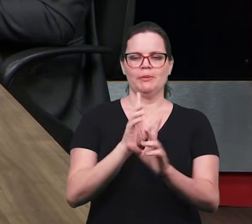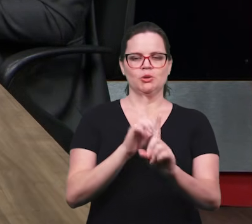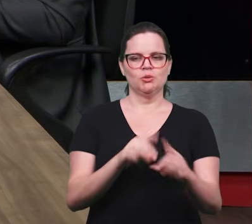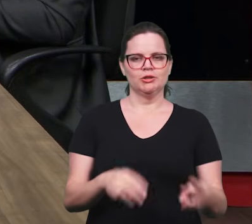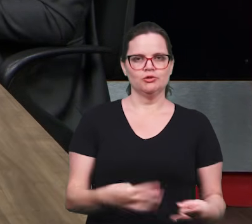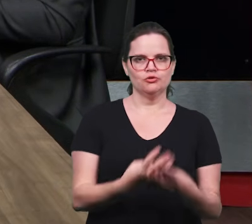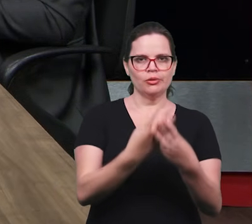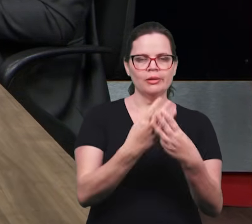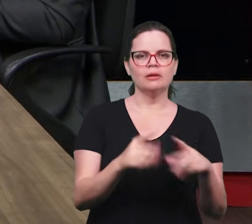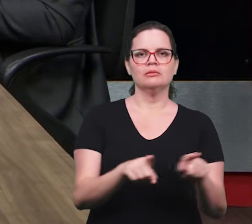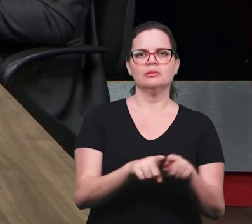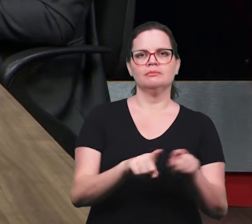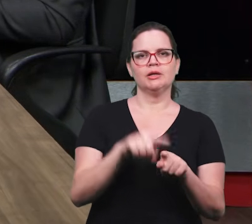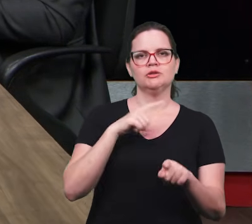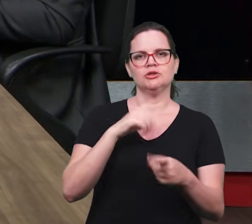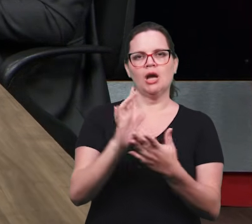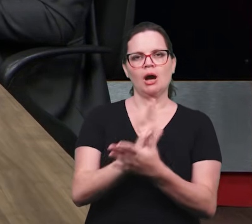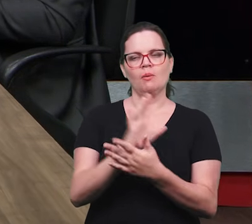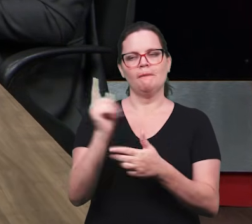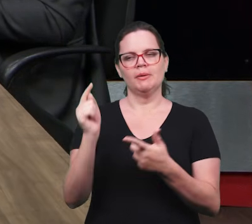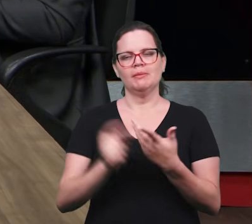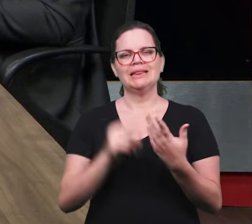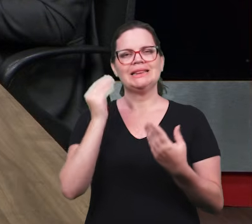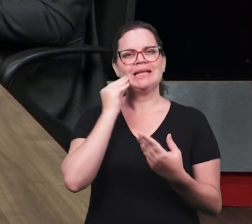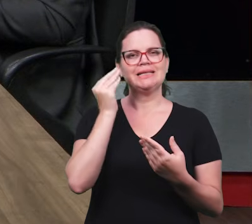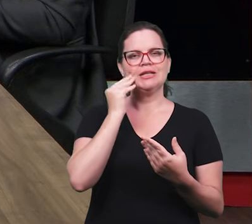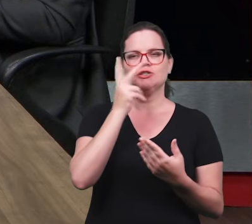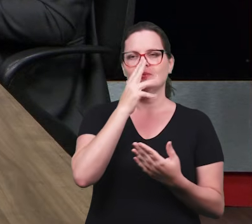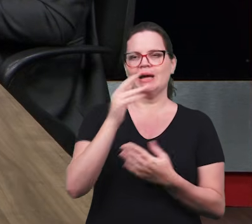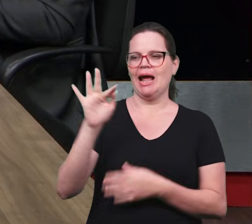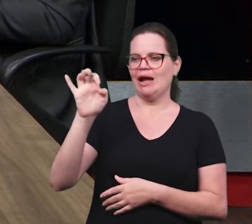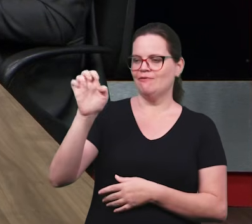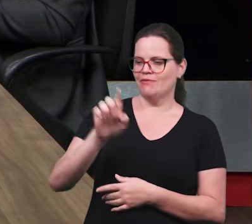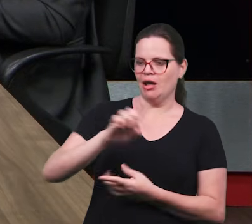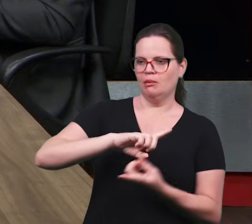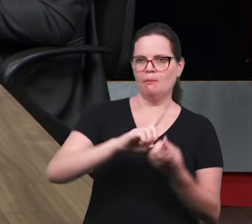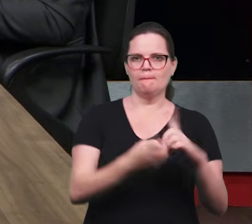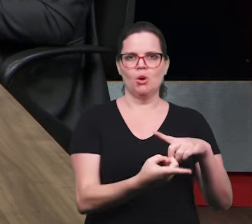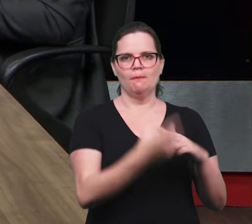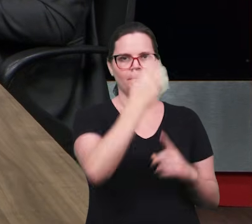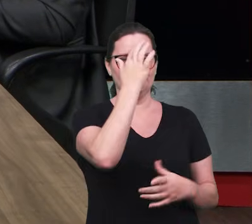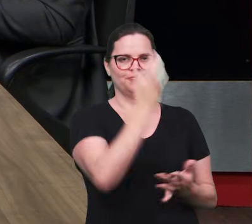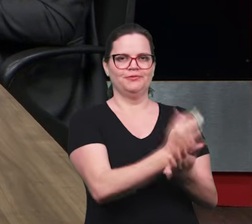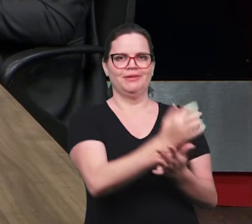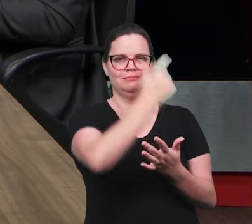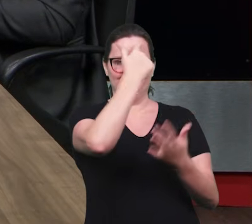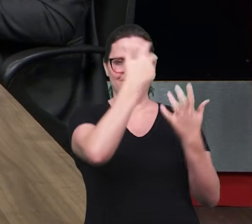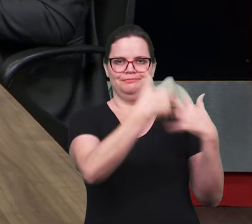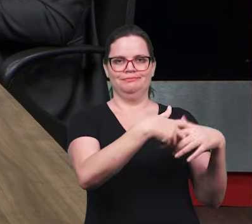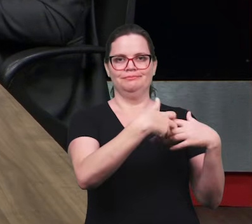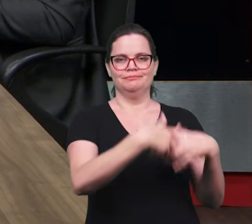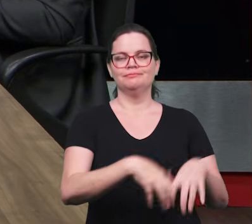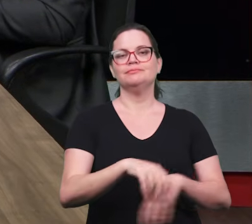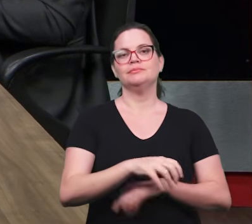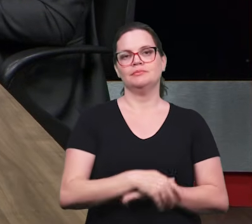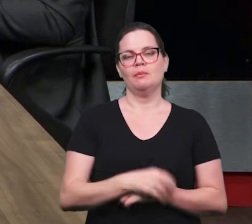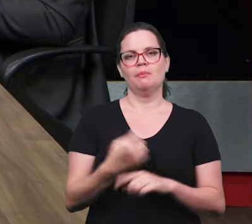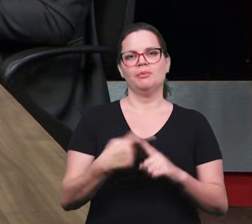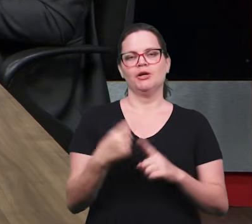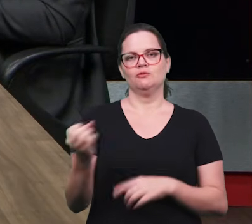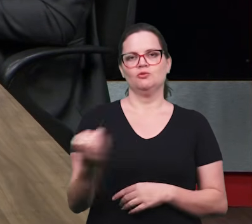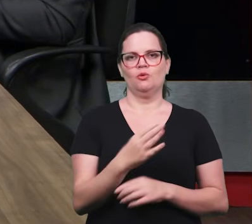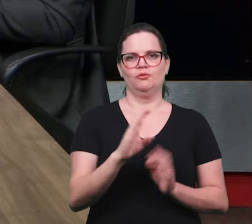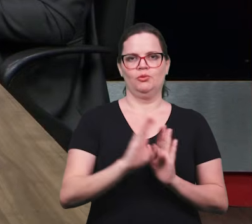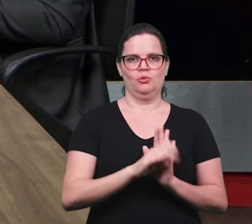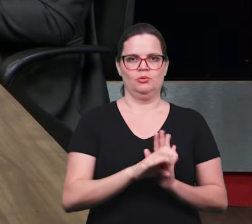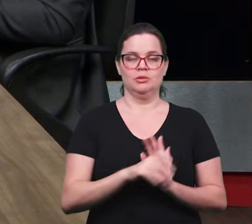gnosticismo, já começava essa tentativa de mudar a fé verdadeira na mente do homem, de trazer um novo conceito